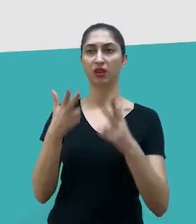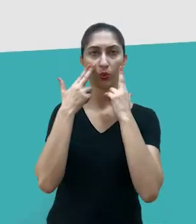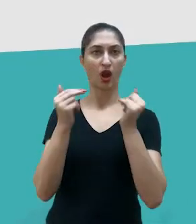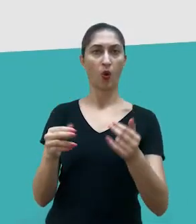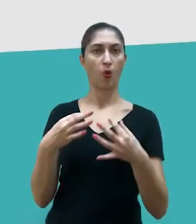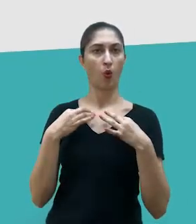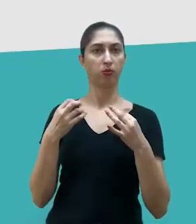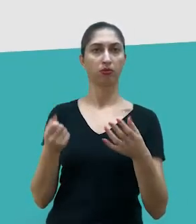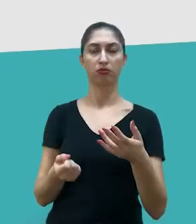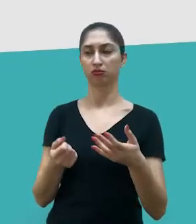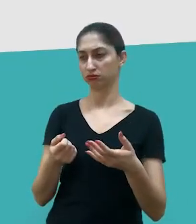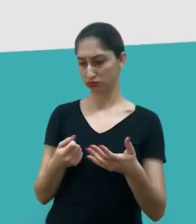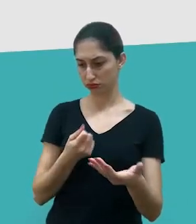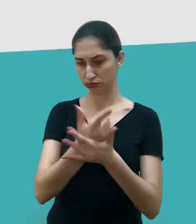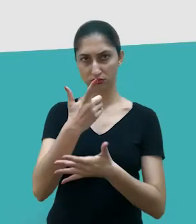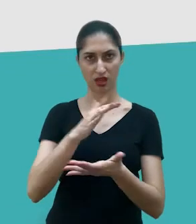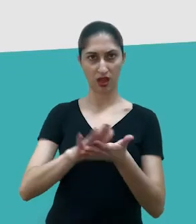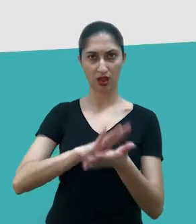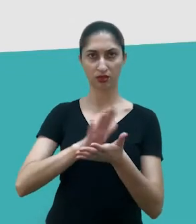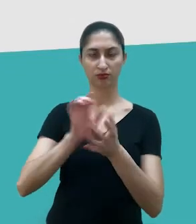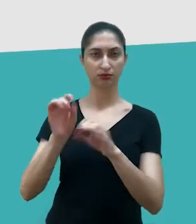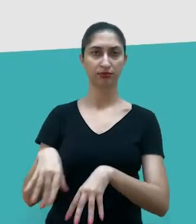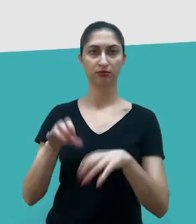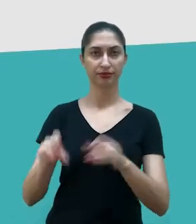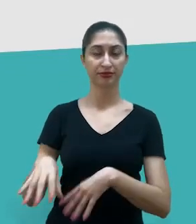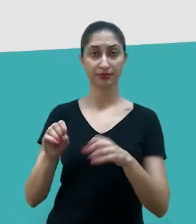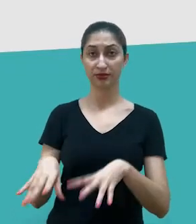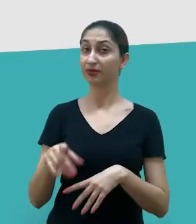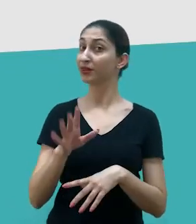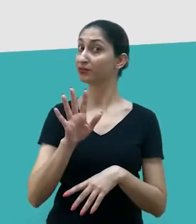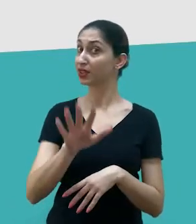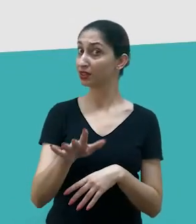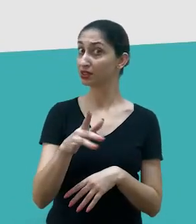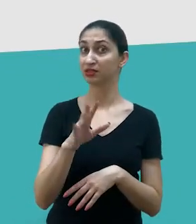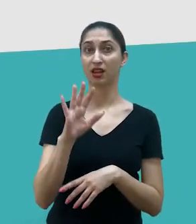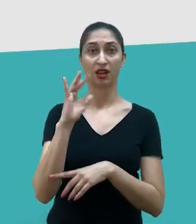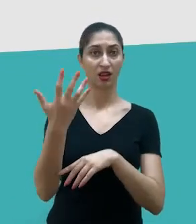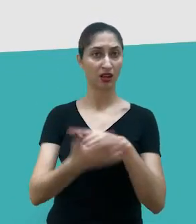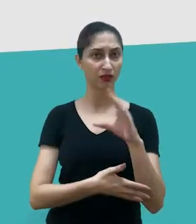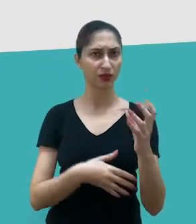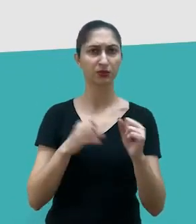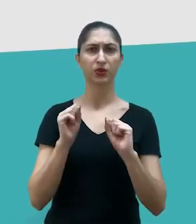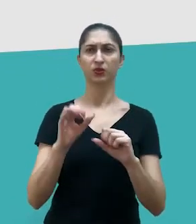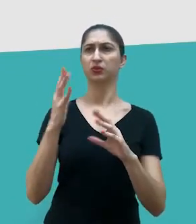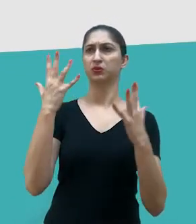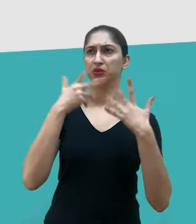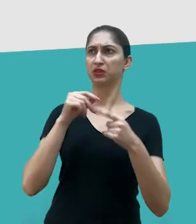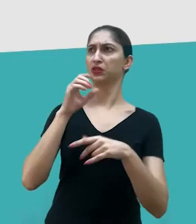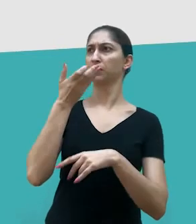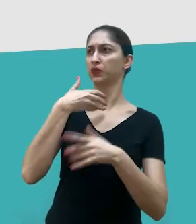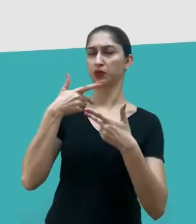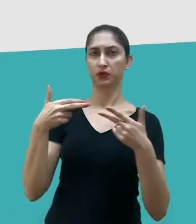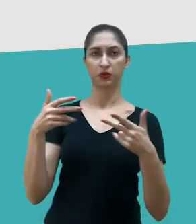natural. E a gente vai ali pegando os frutos. E mesmo uma árvore que seja muito frutífera, em